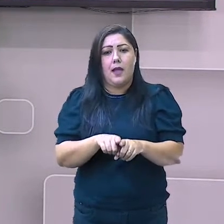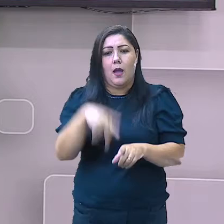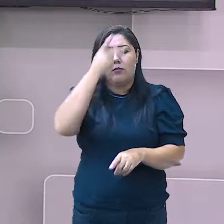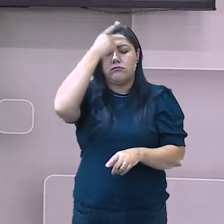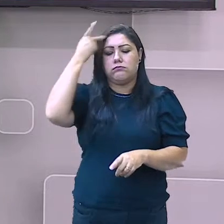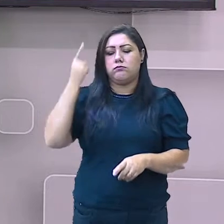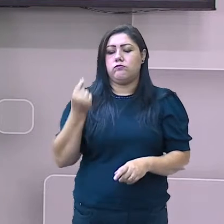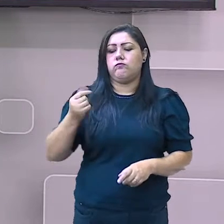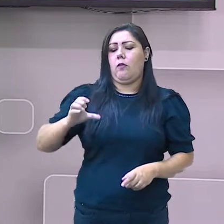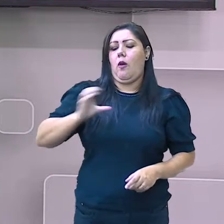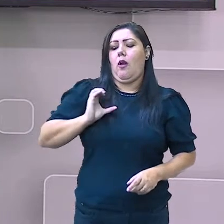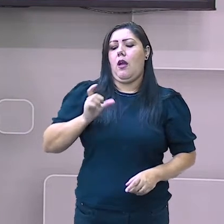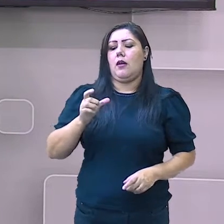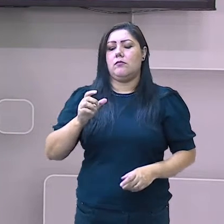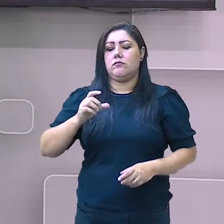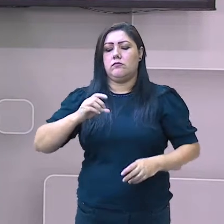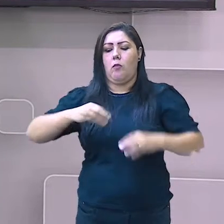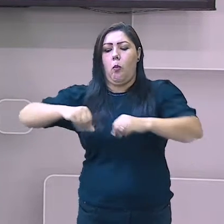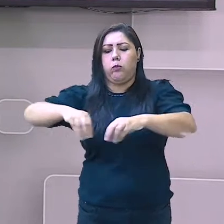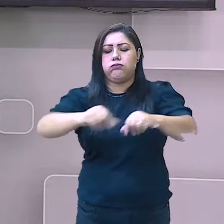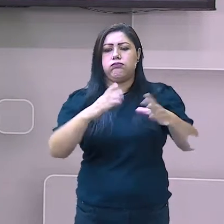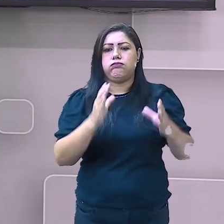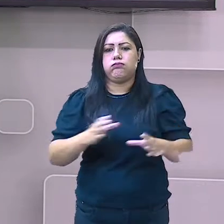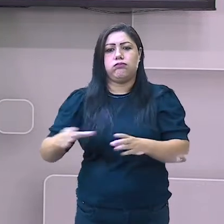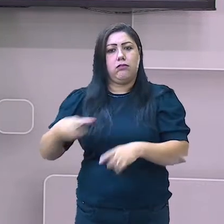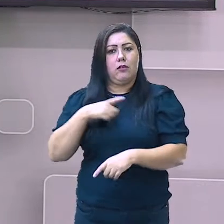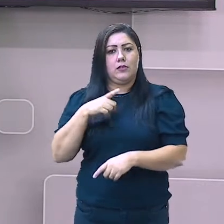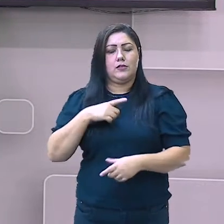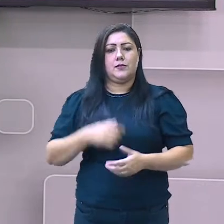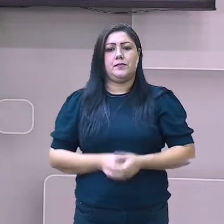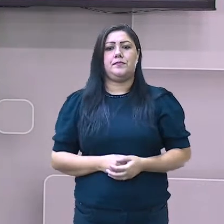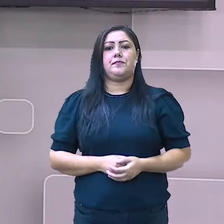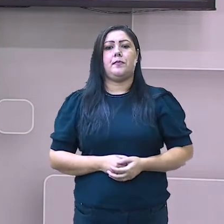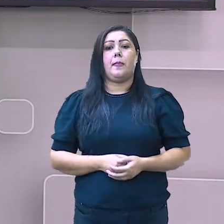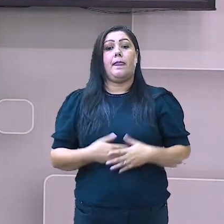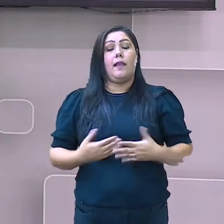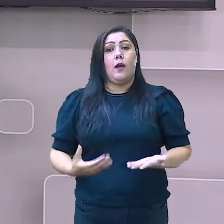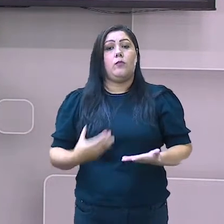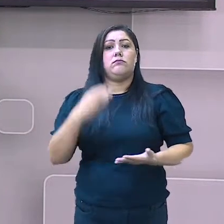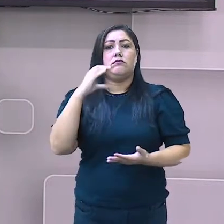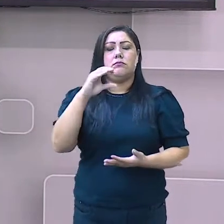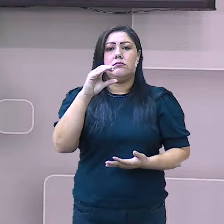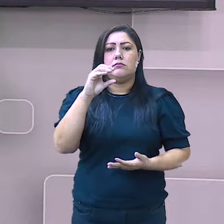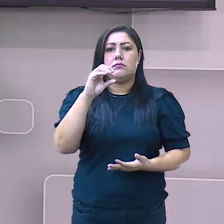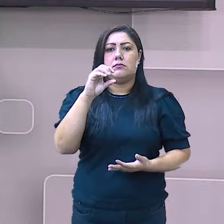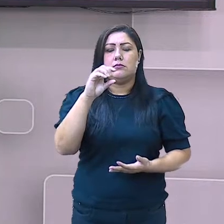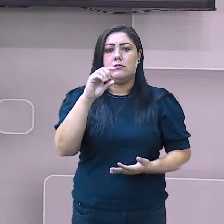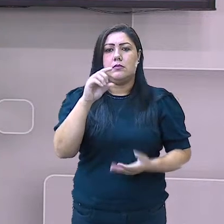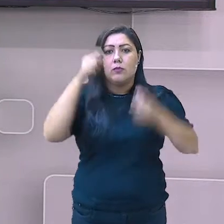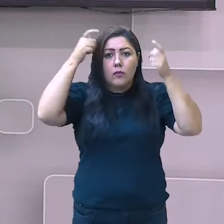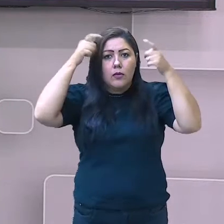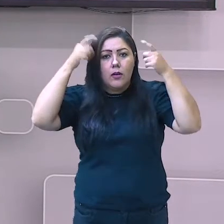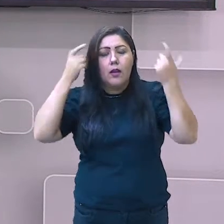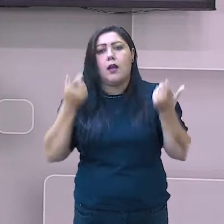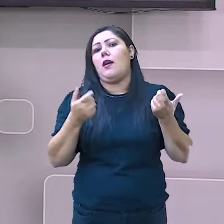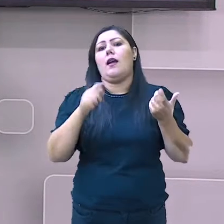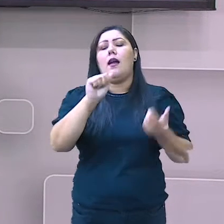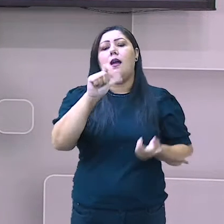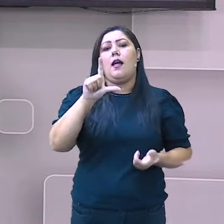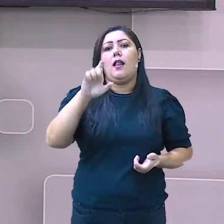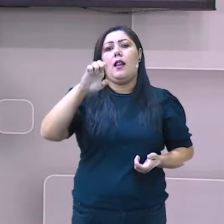do século XIX, o czar Alexandre II, com a ajuda de empréstimos